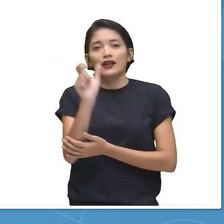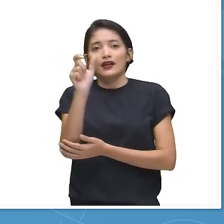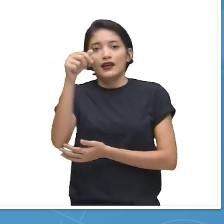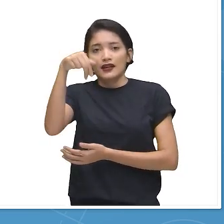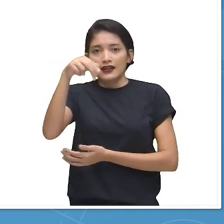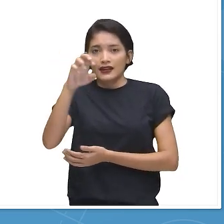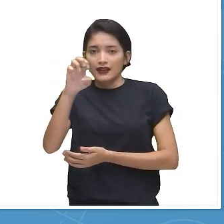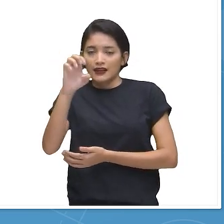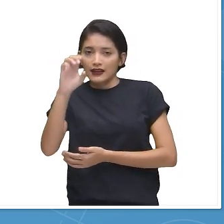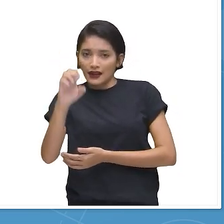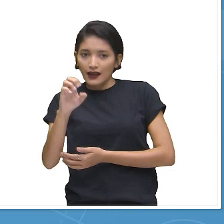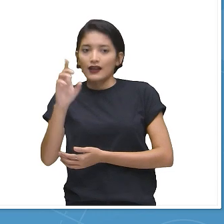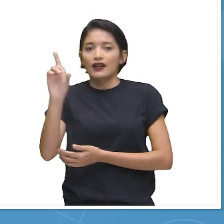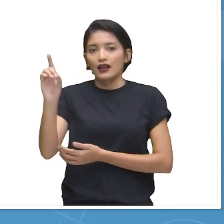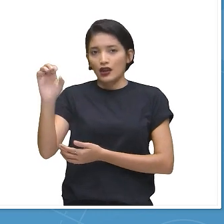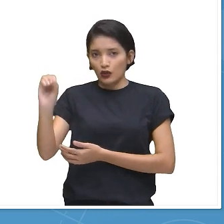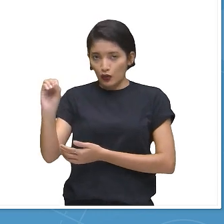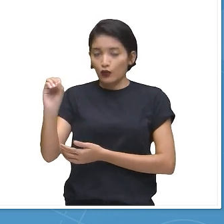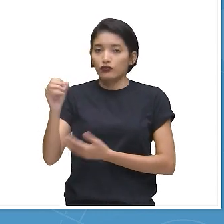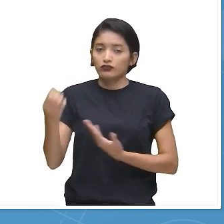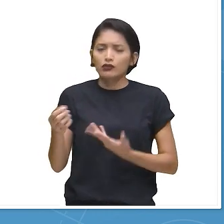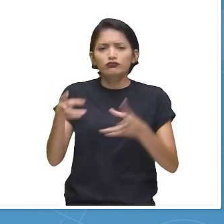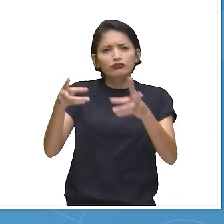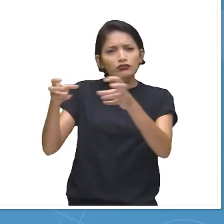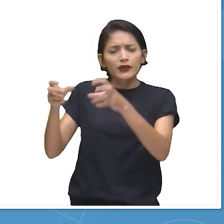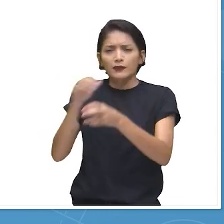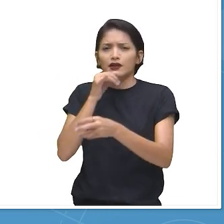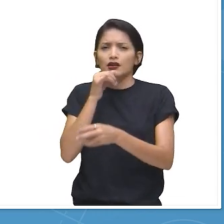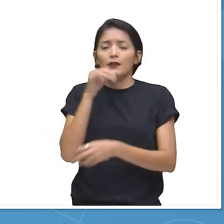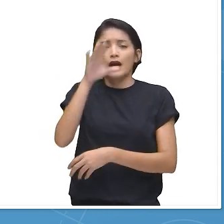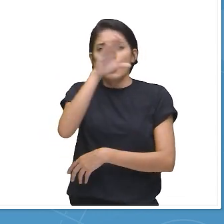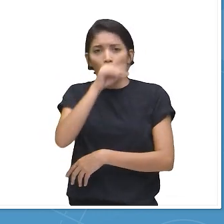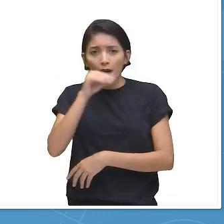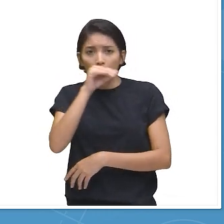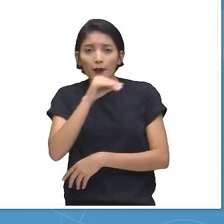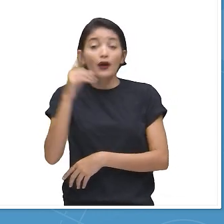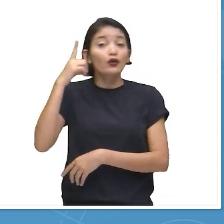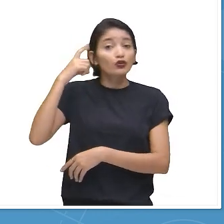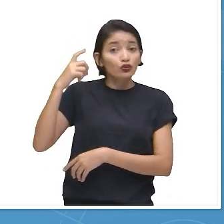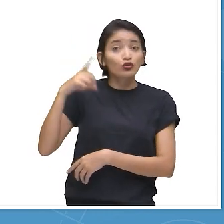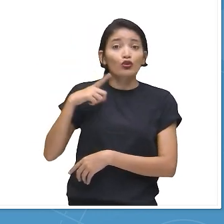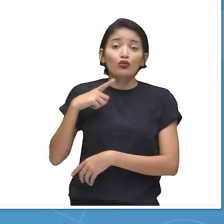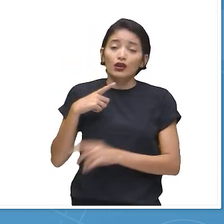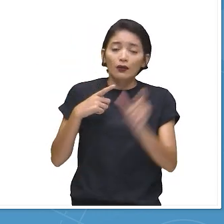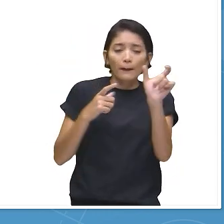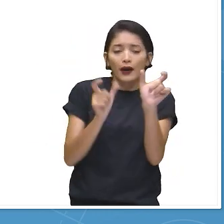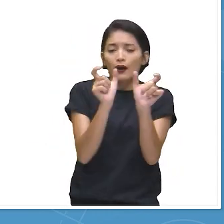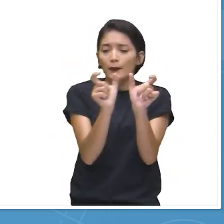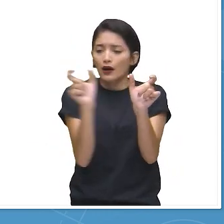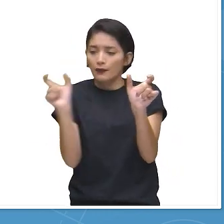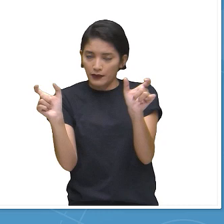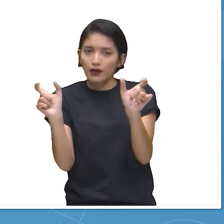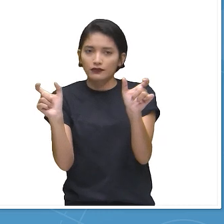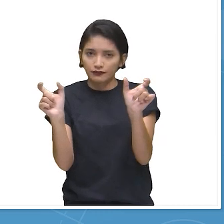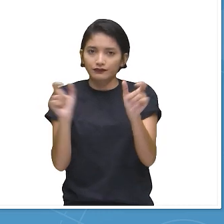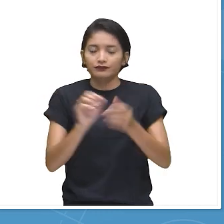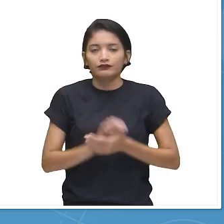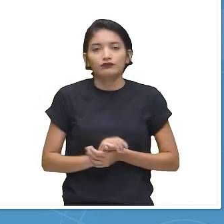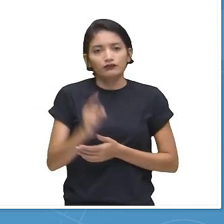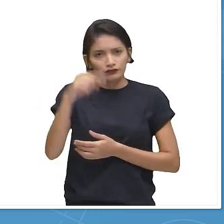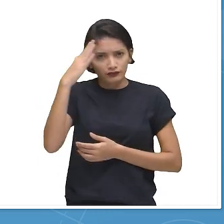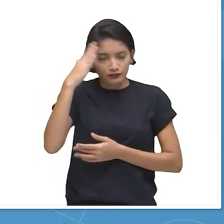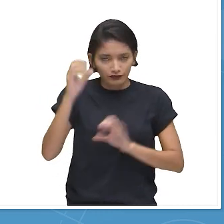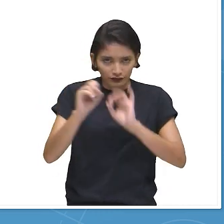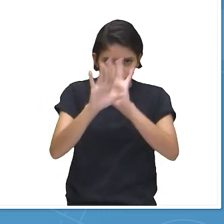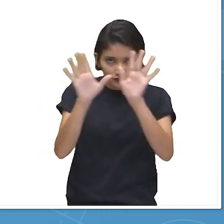Perceba que cada impulso expiratório de voz formou uma sílaba. Muito bem, agora que você já entendeu, então,